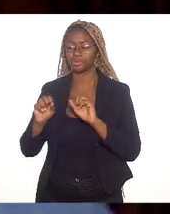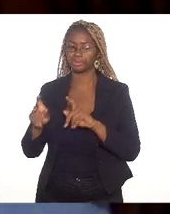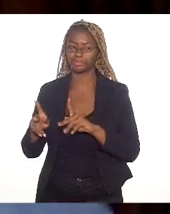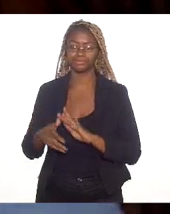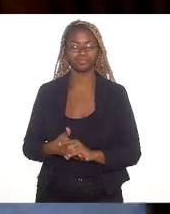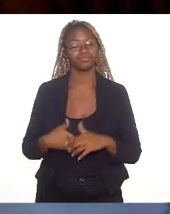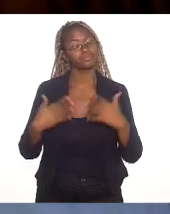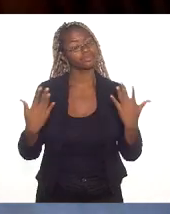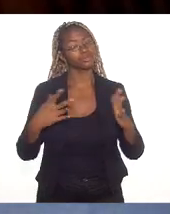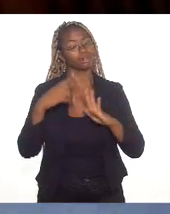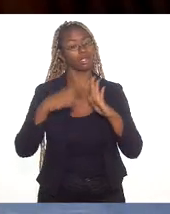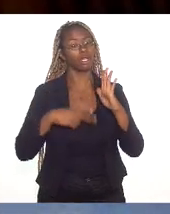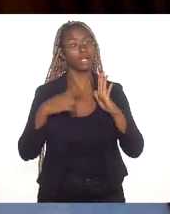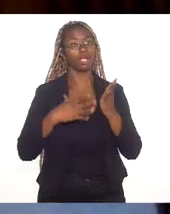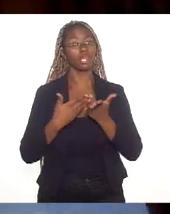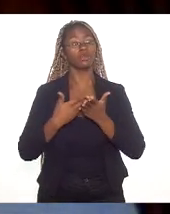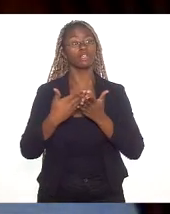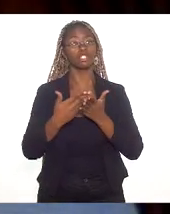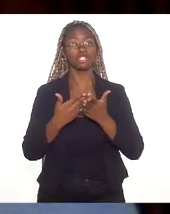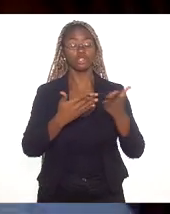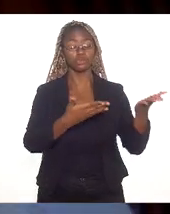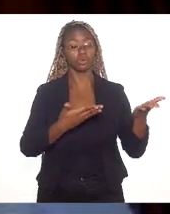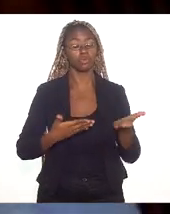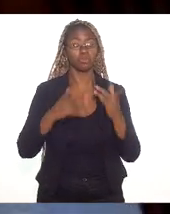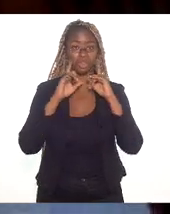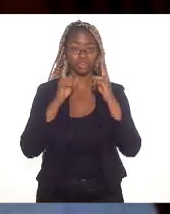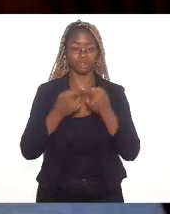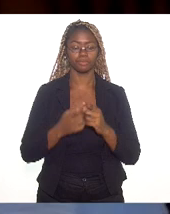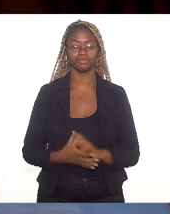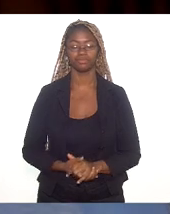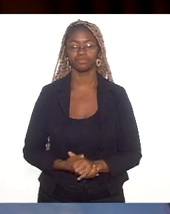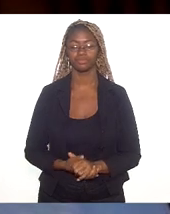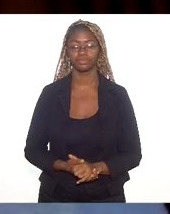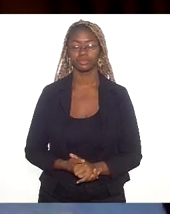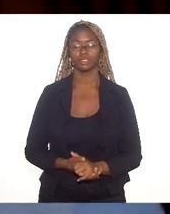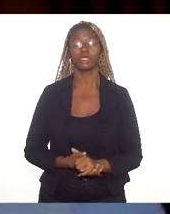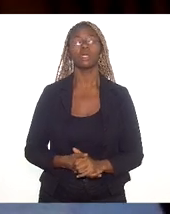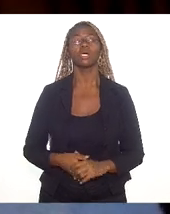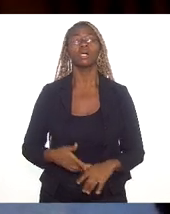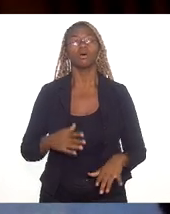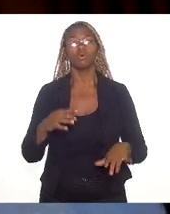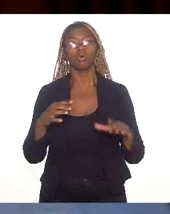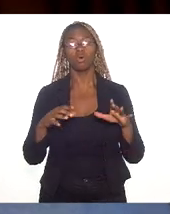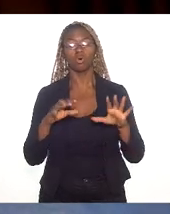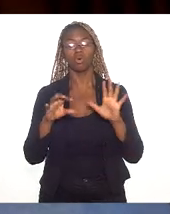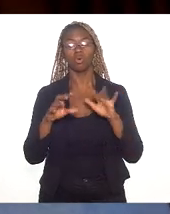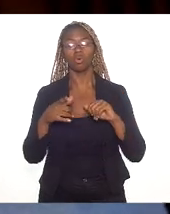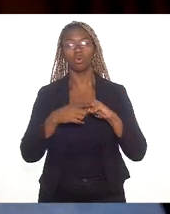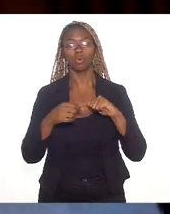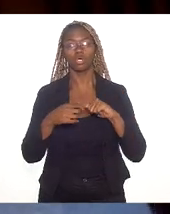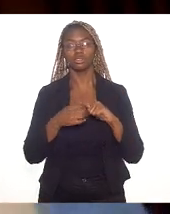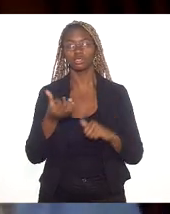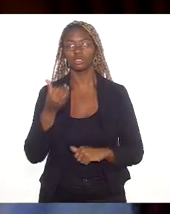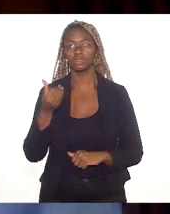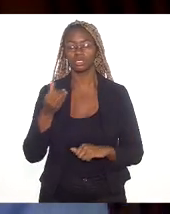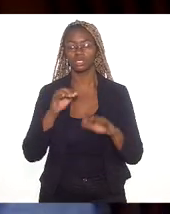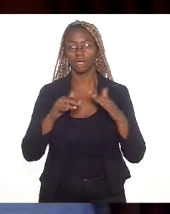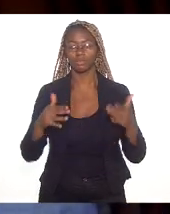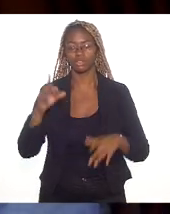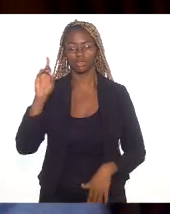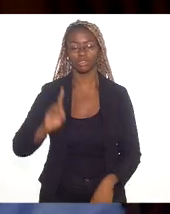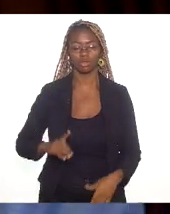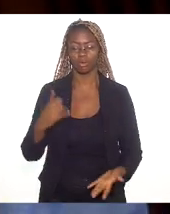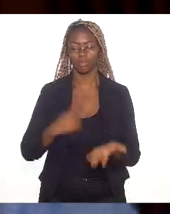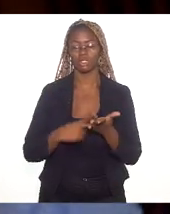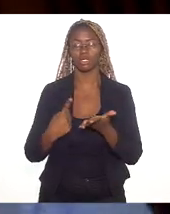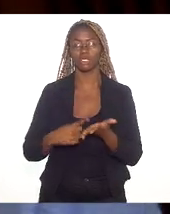faço a leitura do início da nossa convocação. Nos termos do artigo 6º do ato da mesa diretora, número 651-2020, combinado com o parágrafo